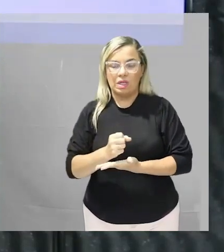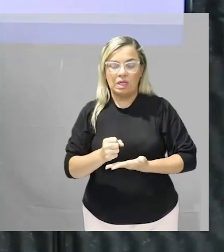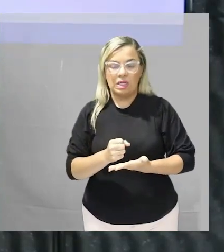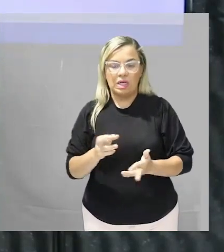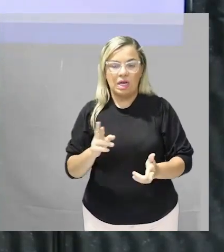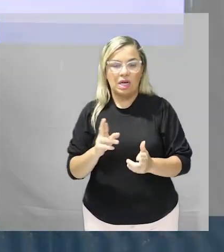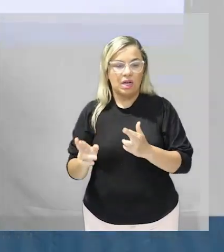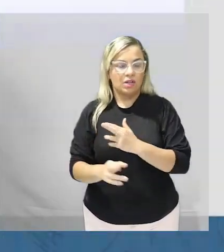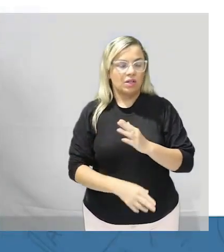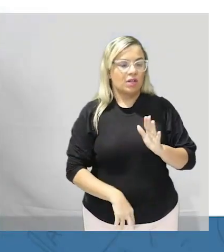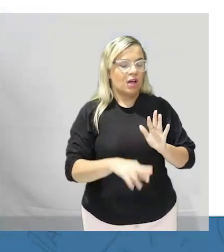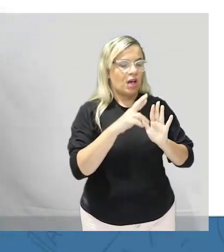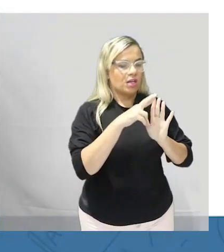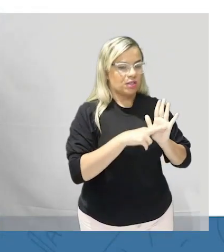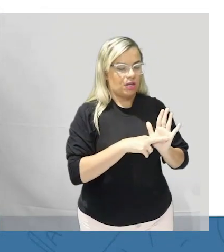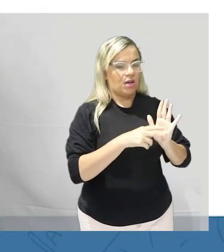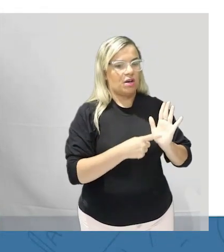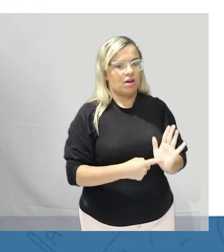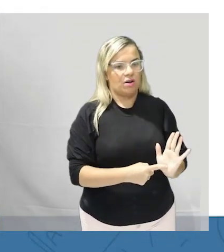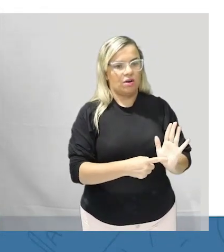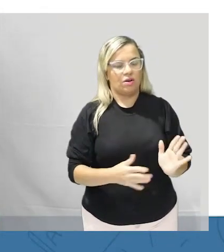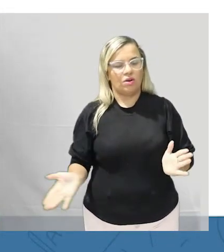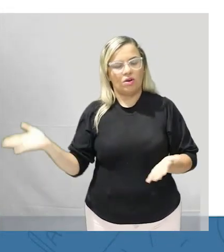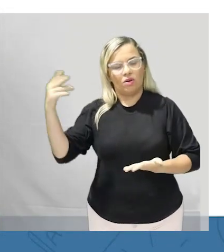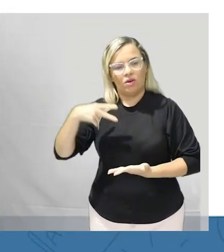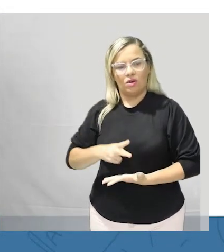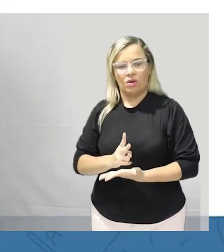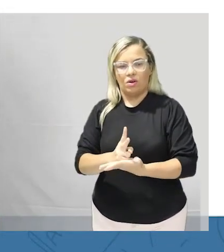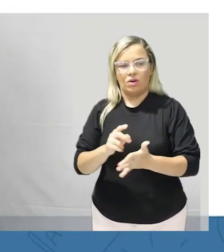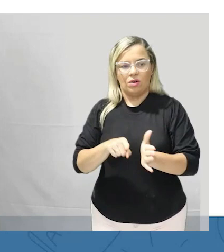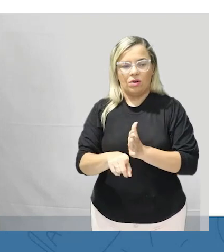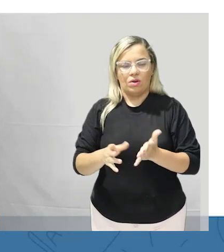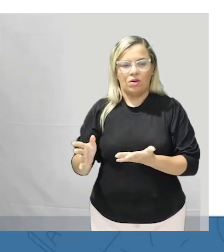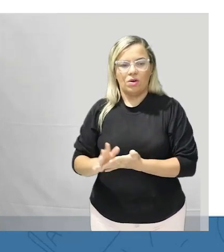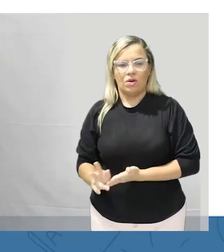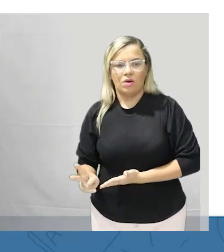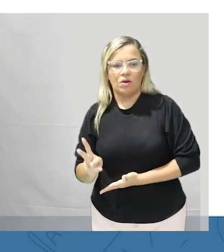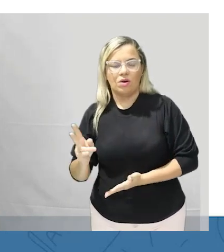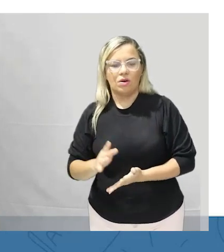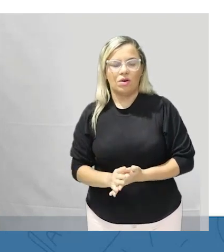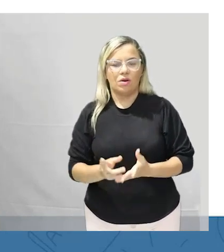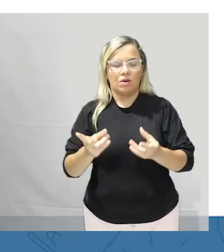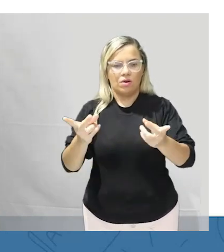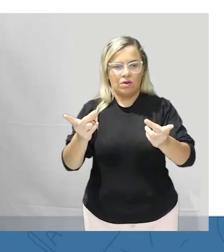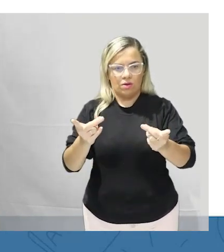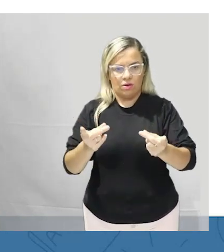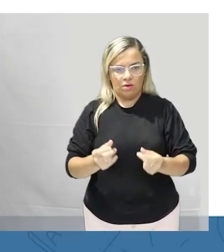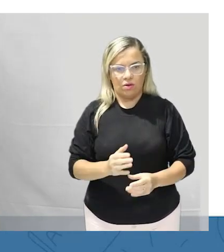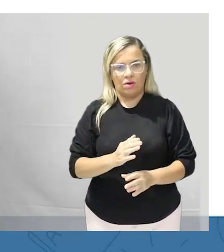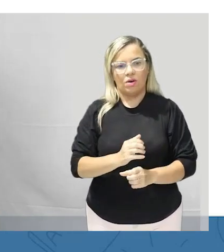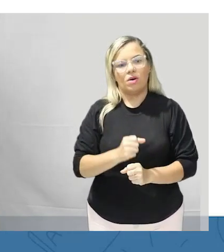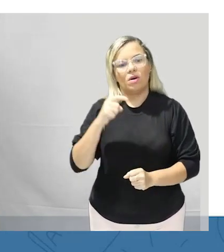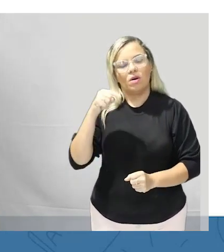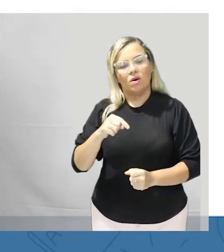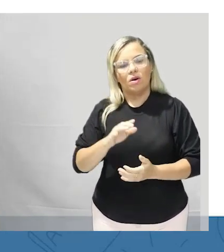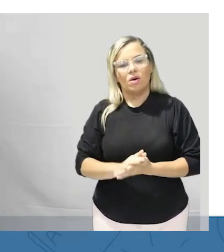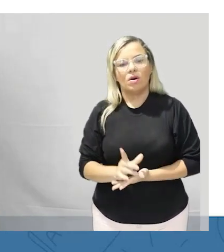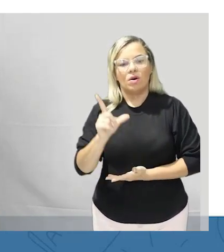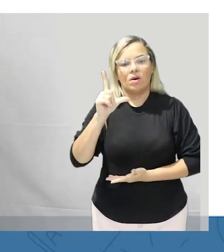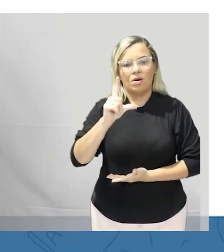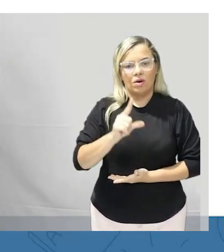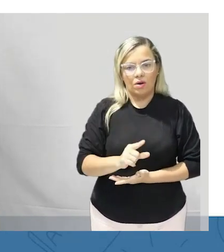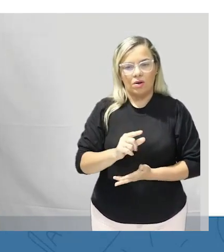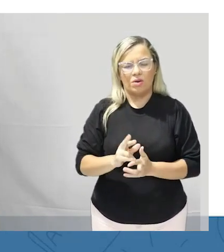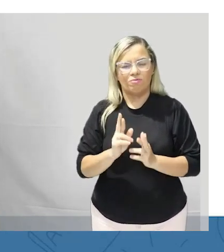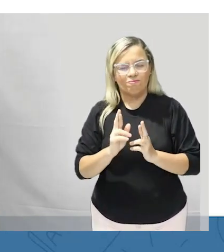continuando a questão diz o seguinte o valor da receita mínima esperada em bilhão de